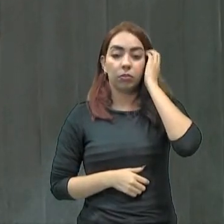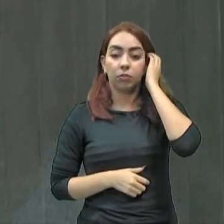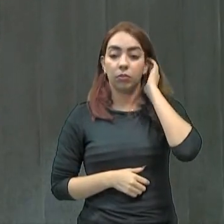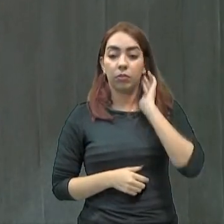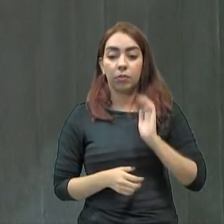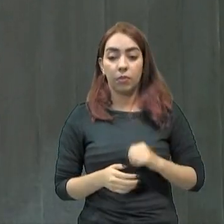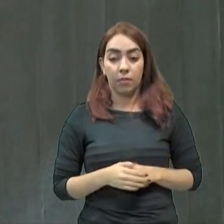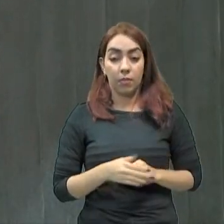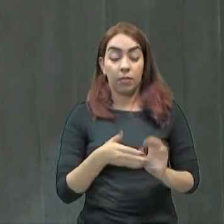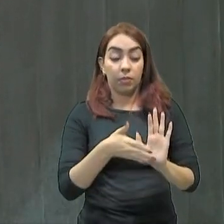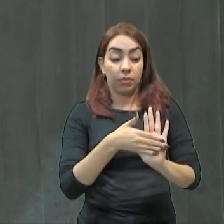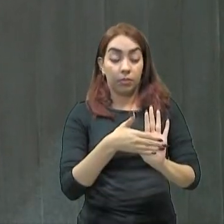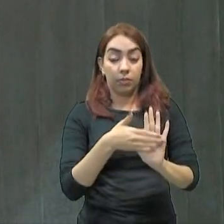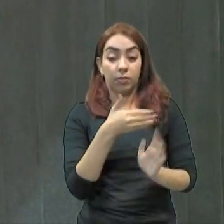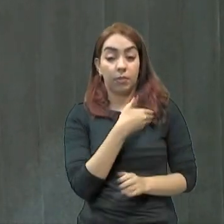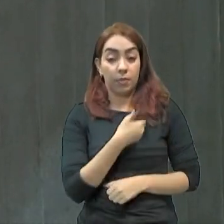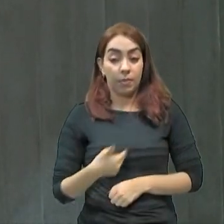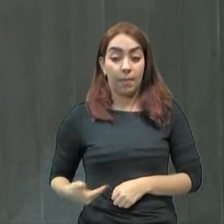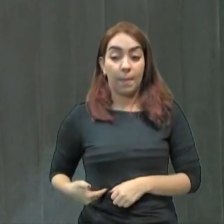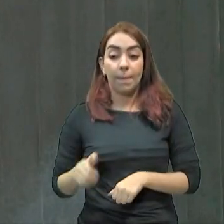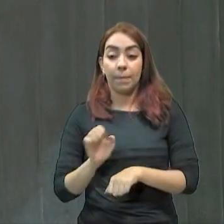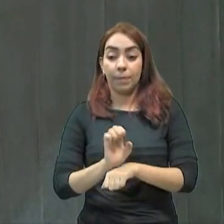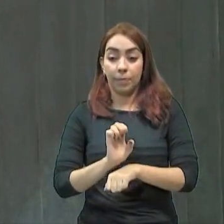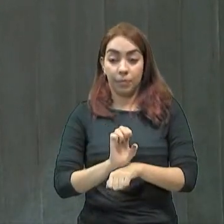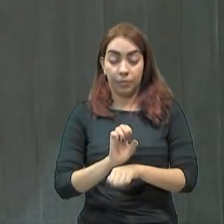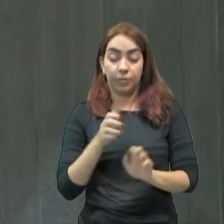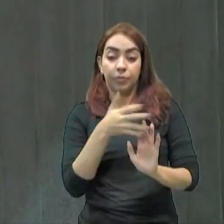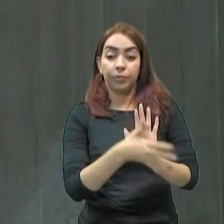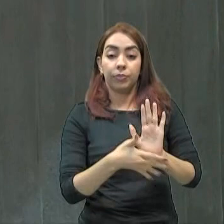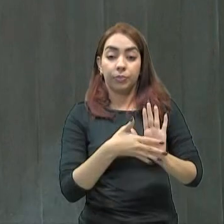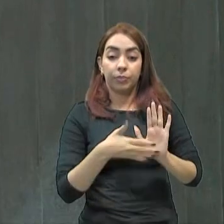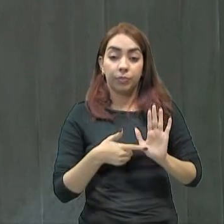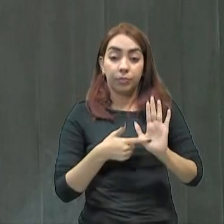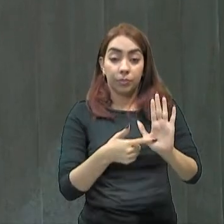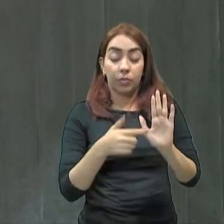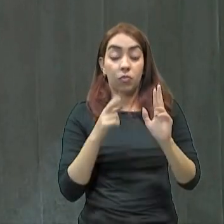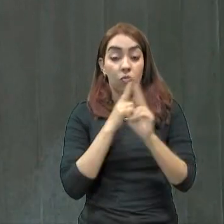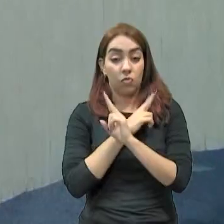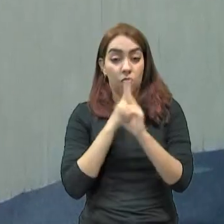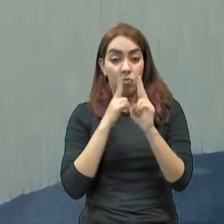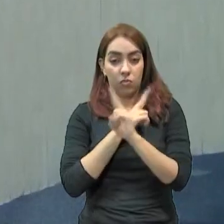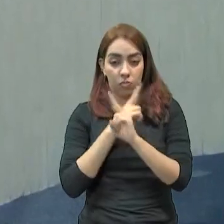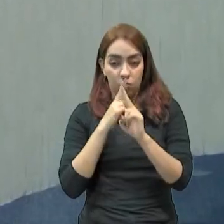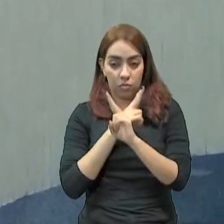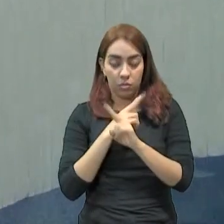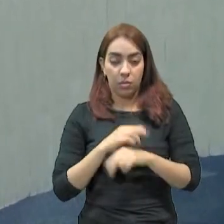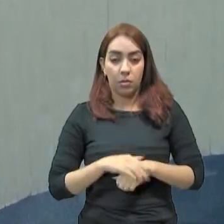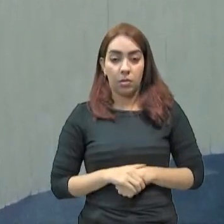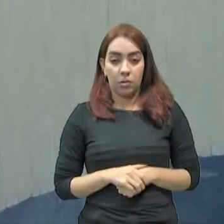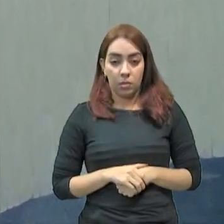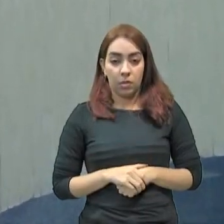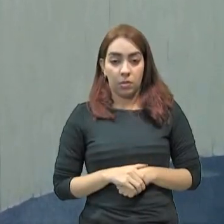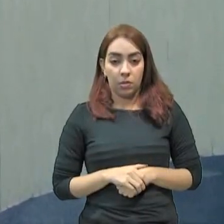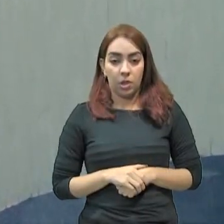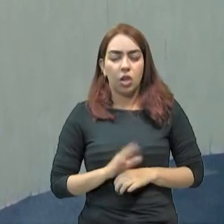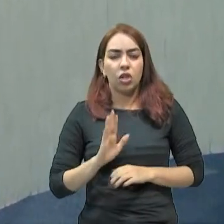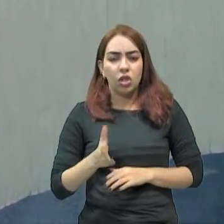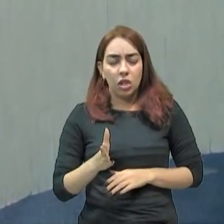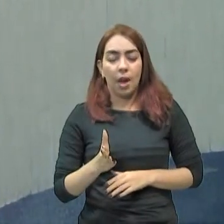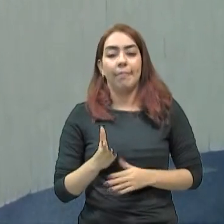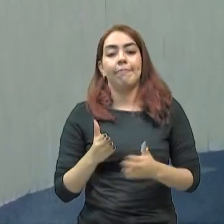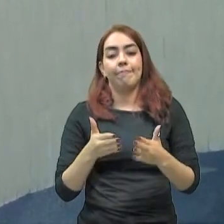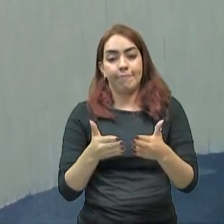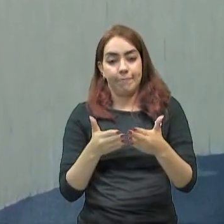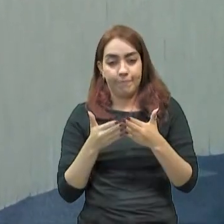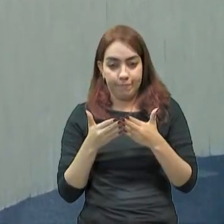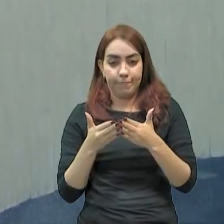semana pelo governo do estado e que tramitou em regime de urgência na casa Legislativa teve pedido de vistas apresentado pelo